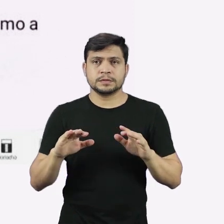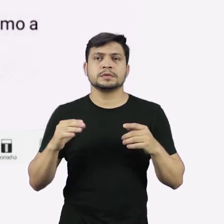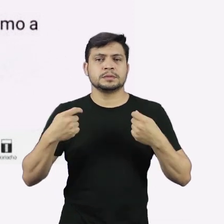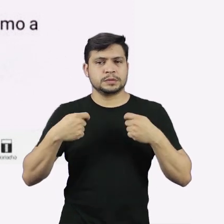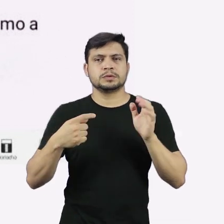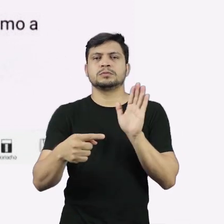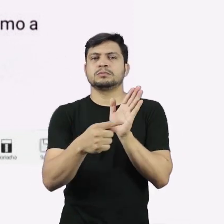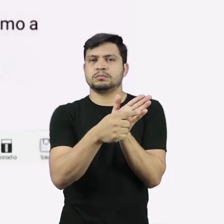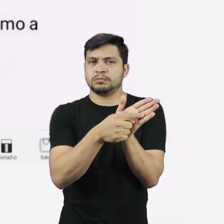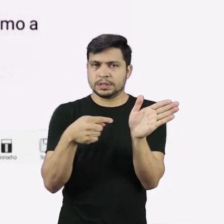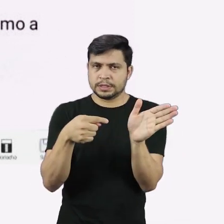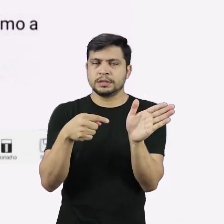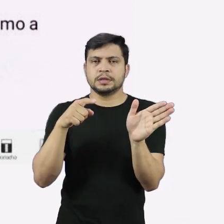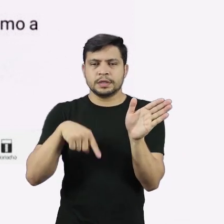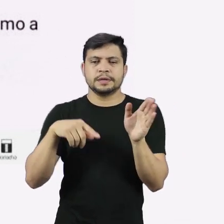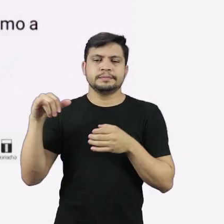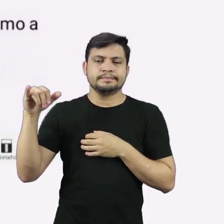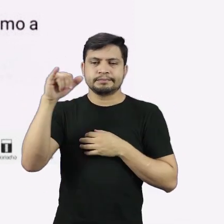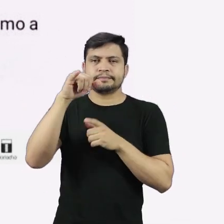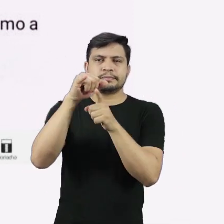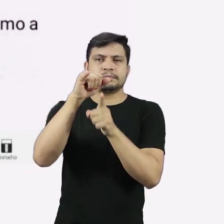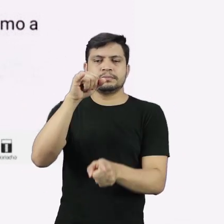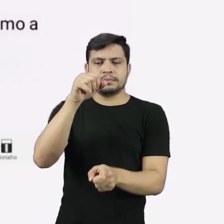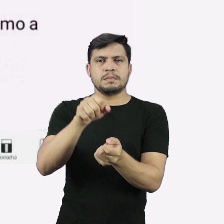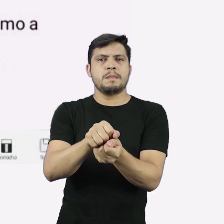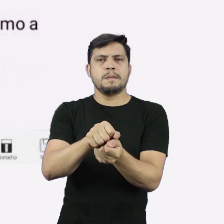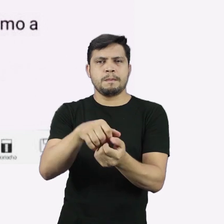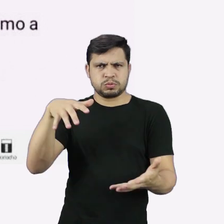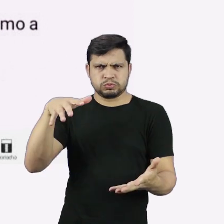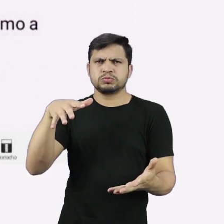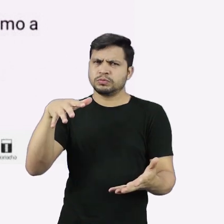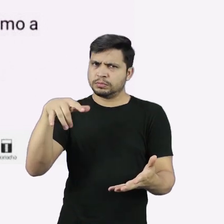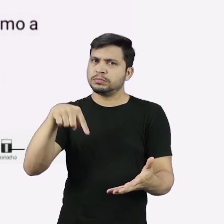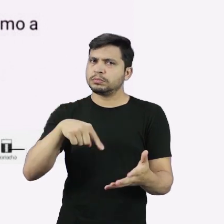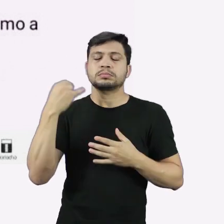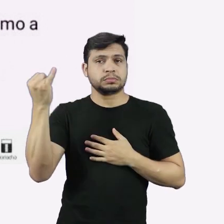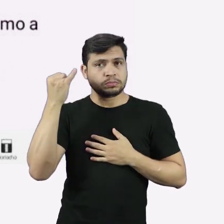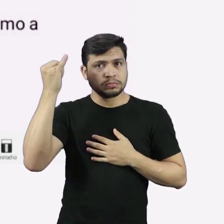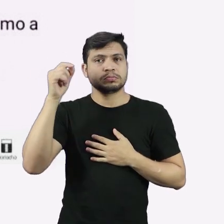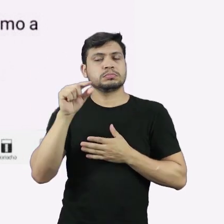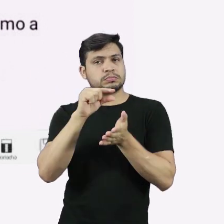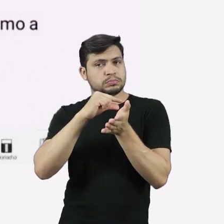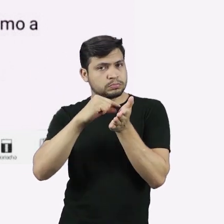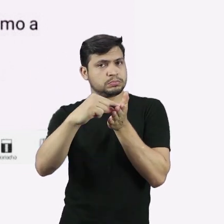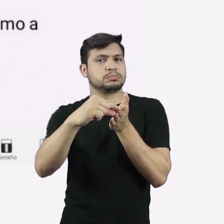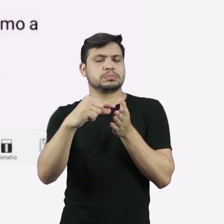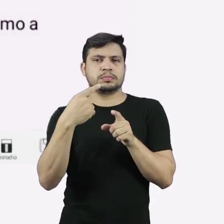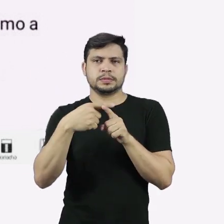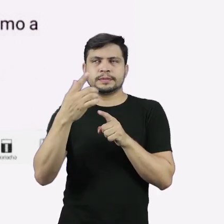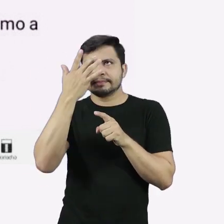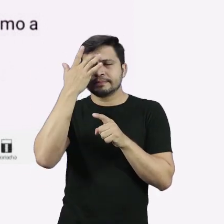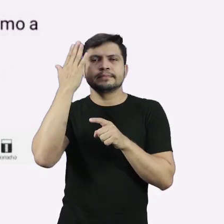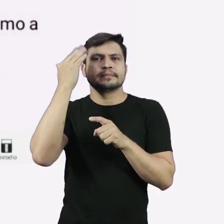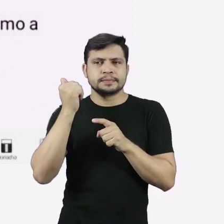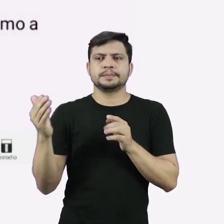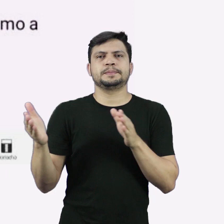bombas atômicas como um fator predominante para a gente pensar esse início da Guerra Fria. Apesar disso, a história